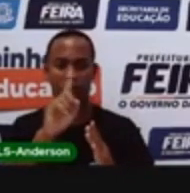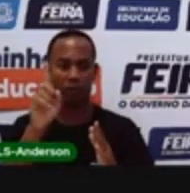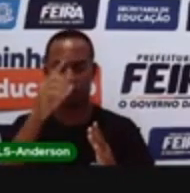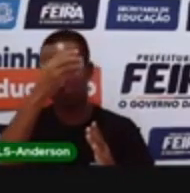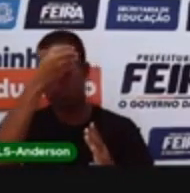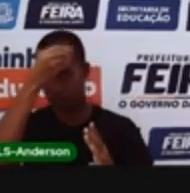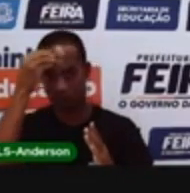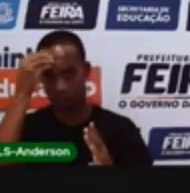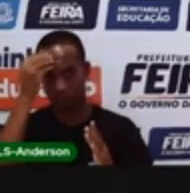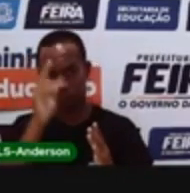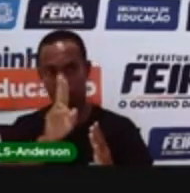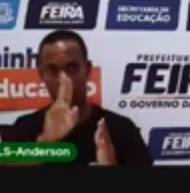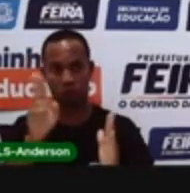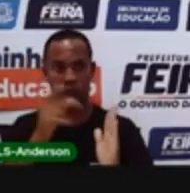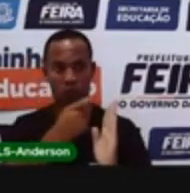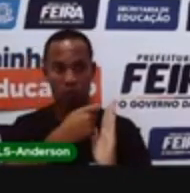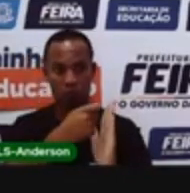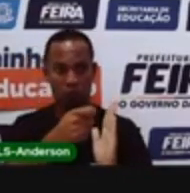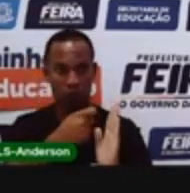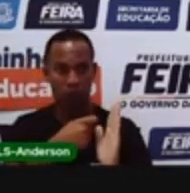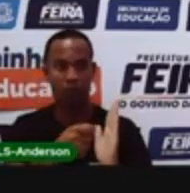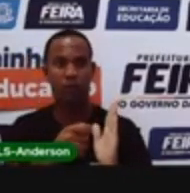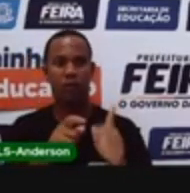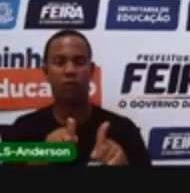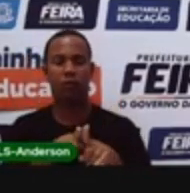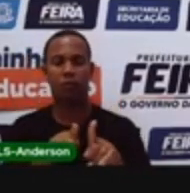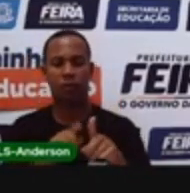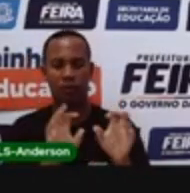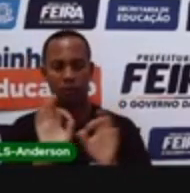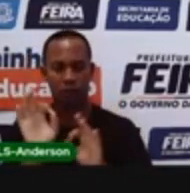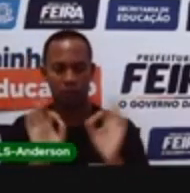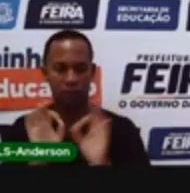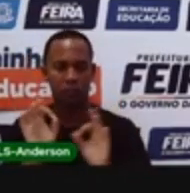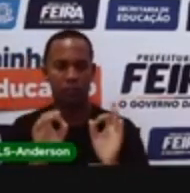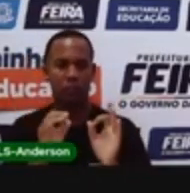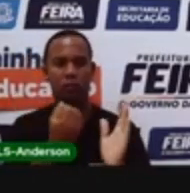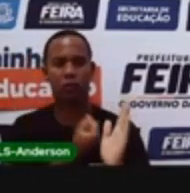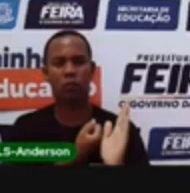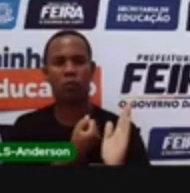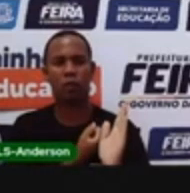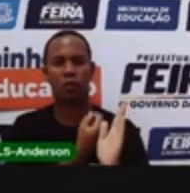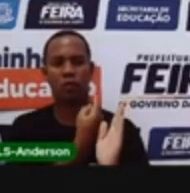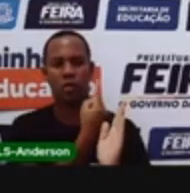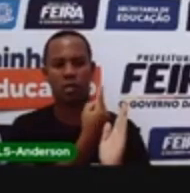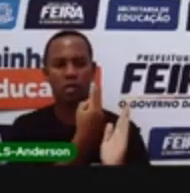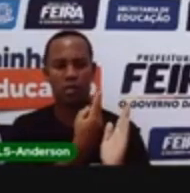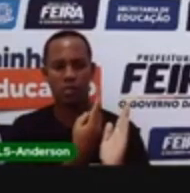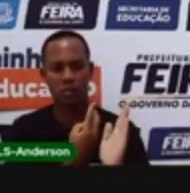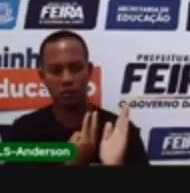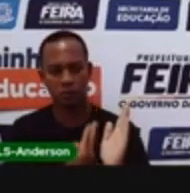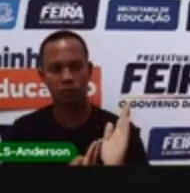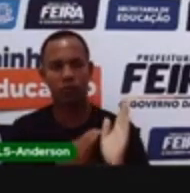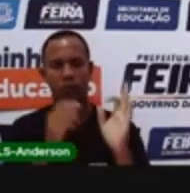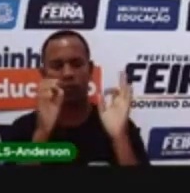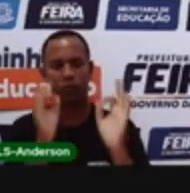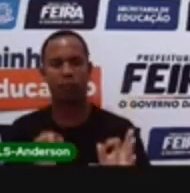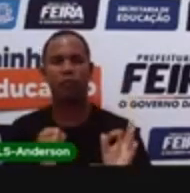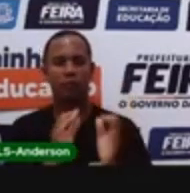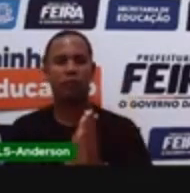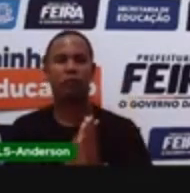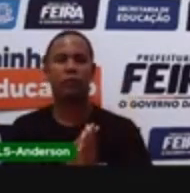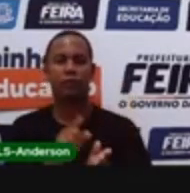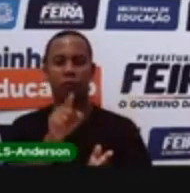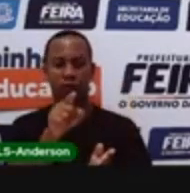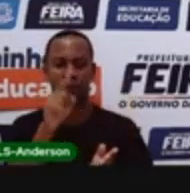o quê? O cabeçalho e organizar as questões direitinho, numerando cada uma delas, tá? Bom,